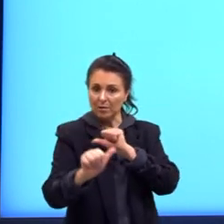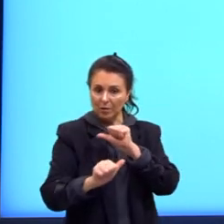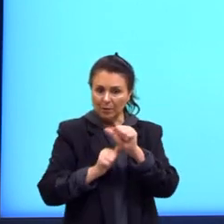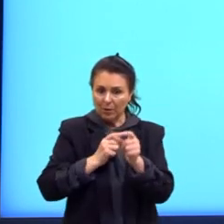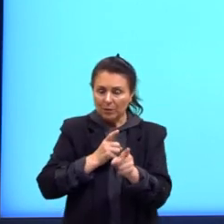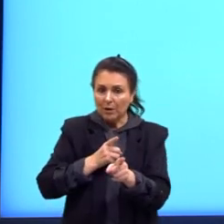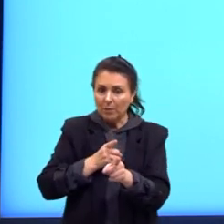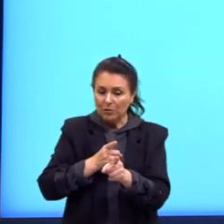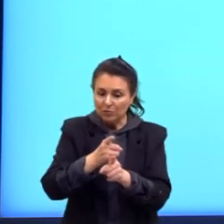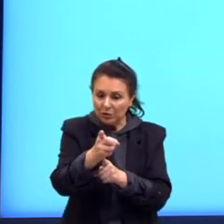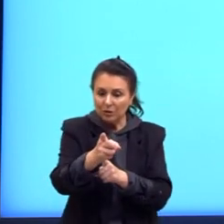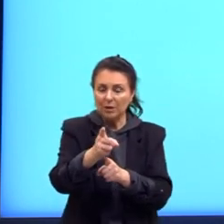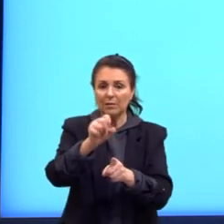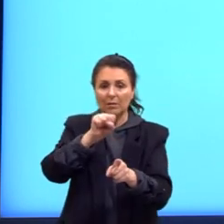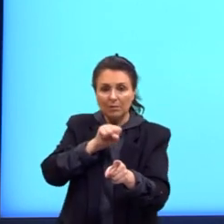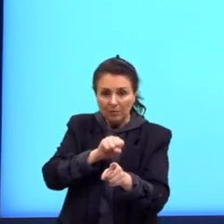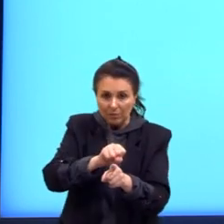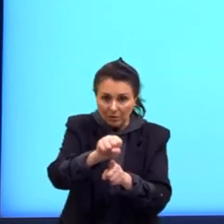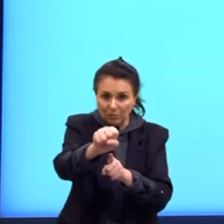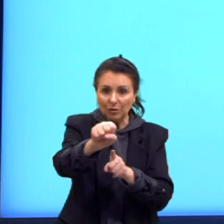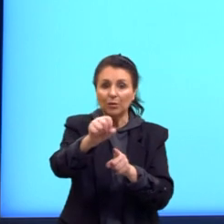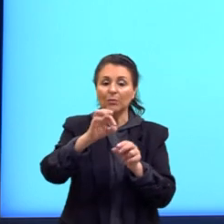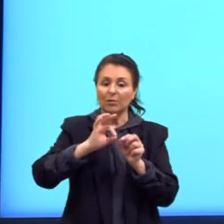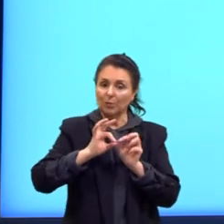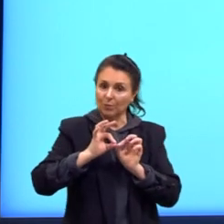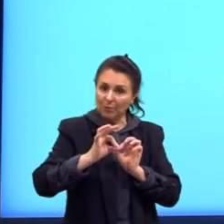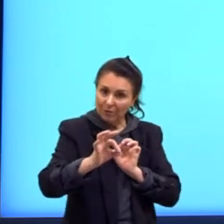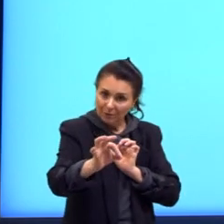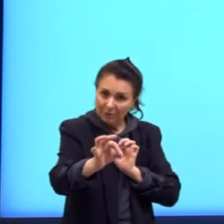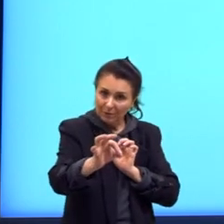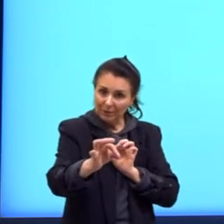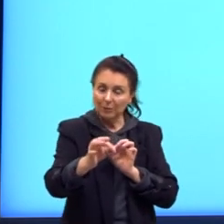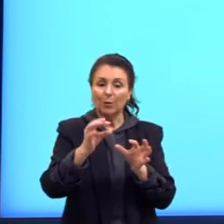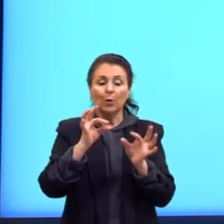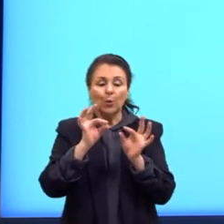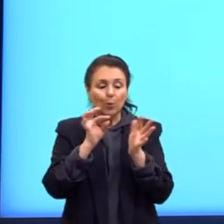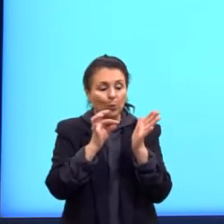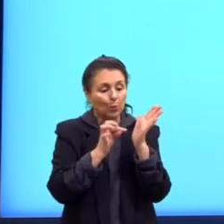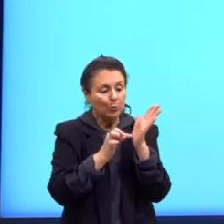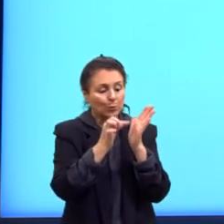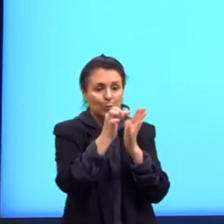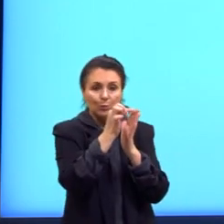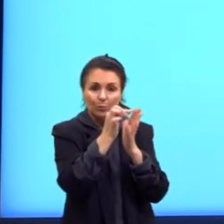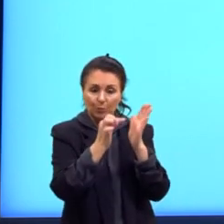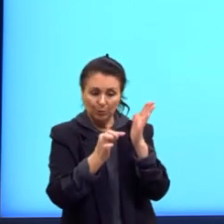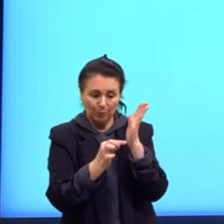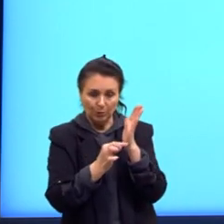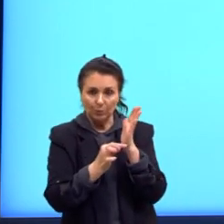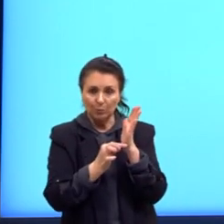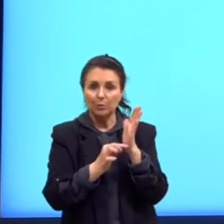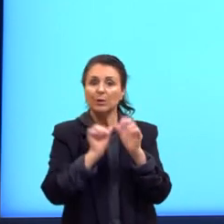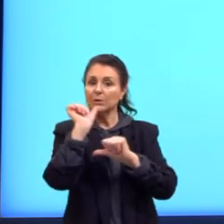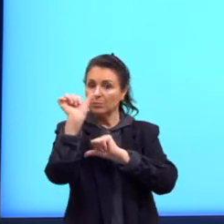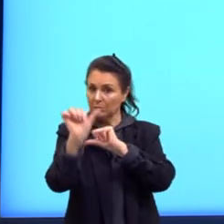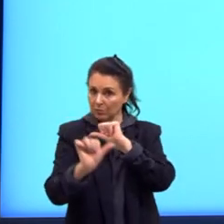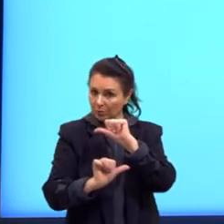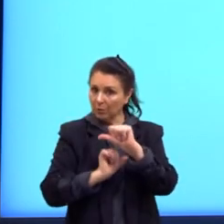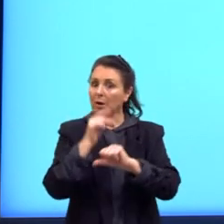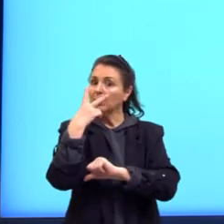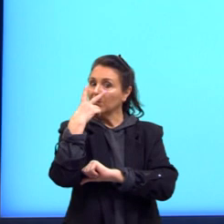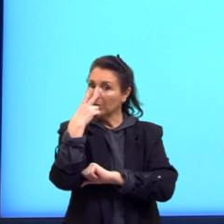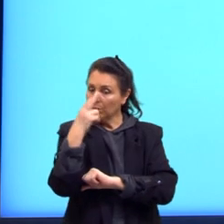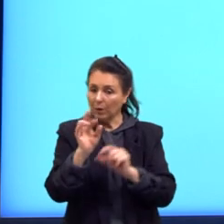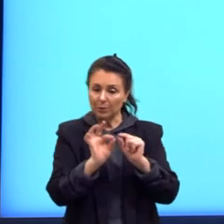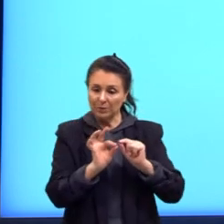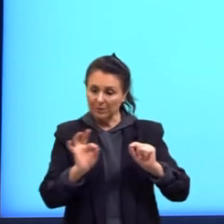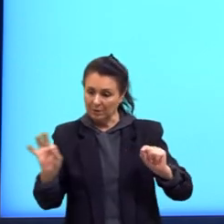direção sentido e comprimento todos os pontos eles são deslocados da mesma forma e todos os